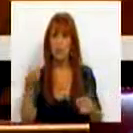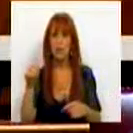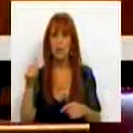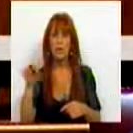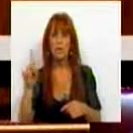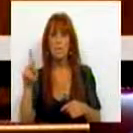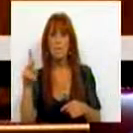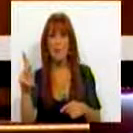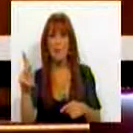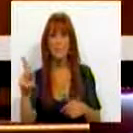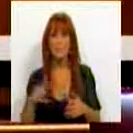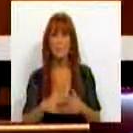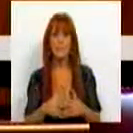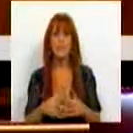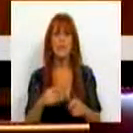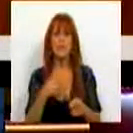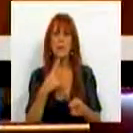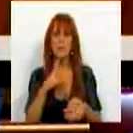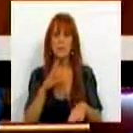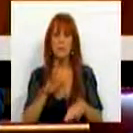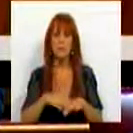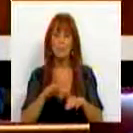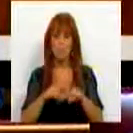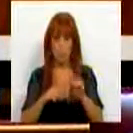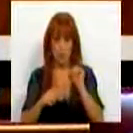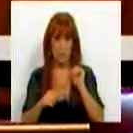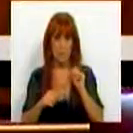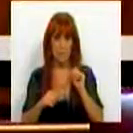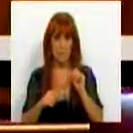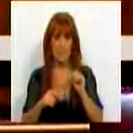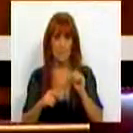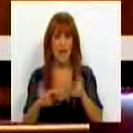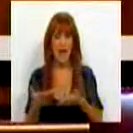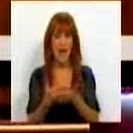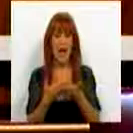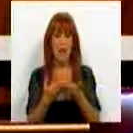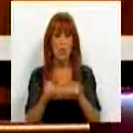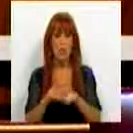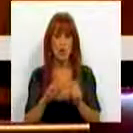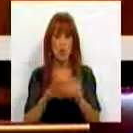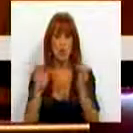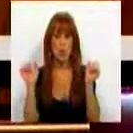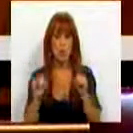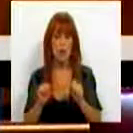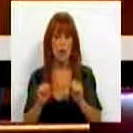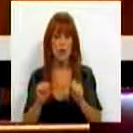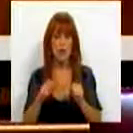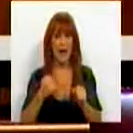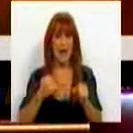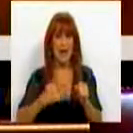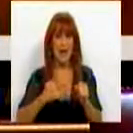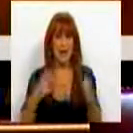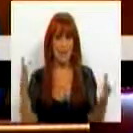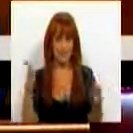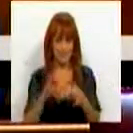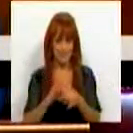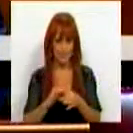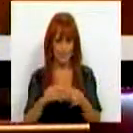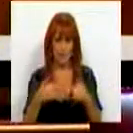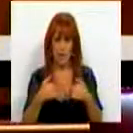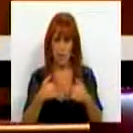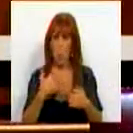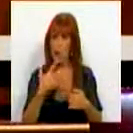Partido Ecologista aos Verdes, colocaram relativamente à negociação do acordo com o Canadá.